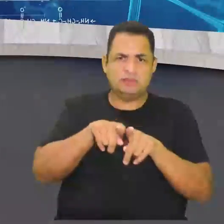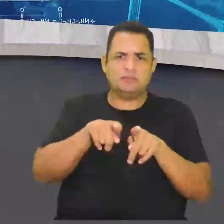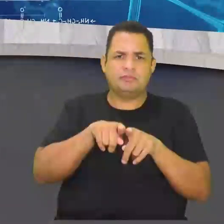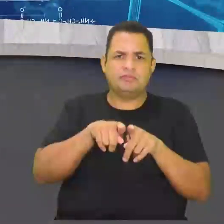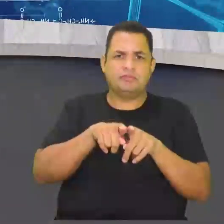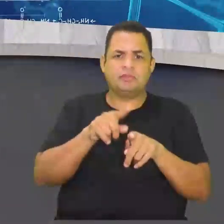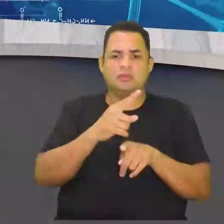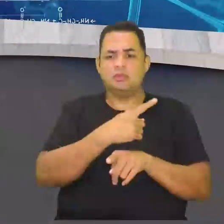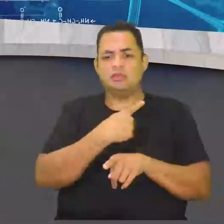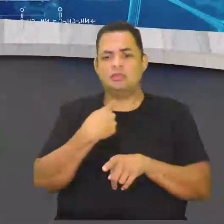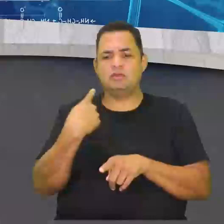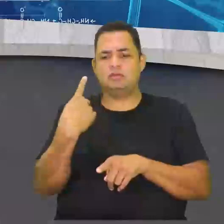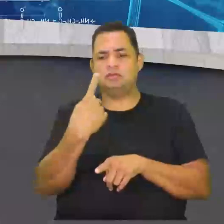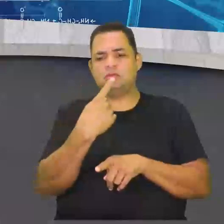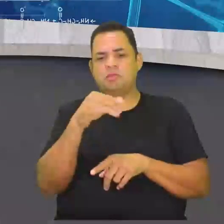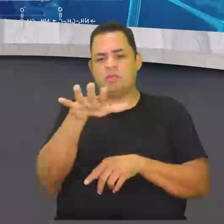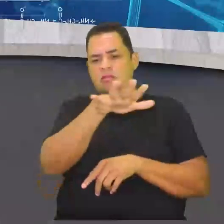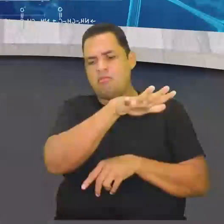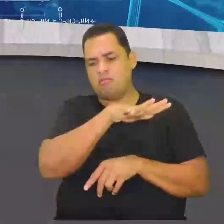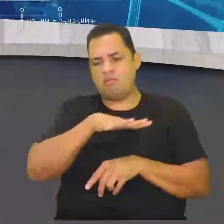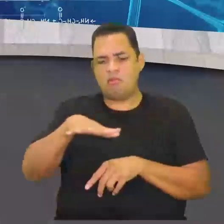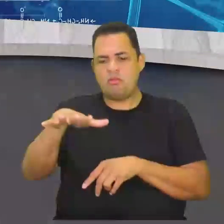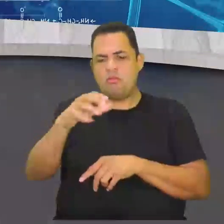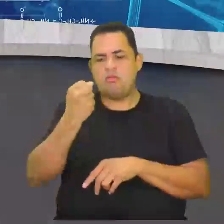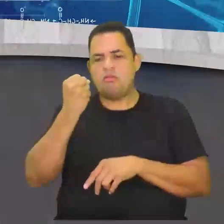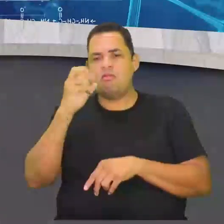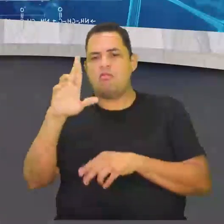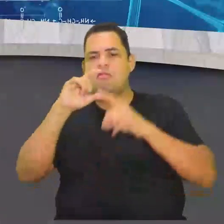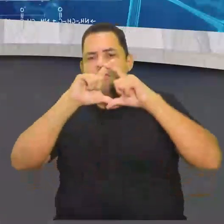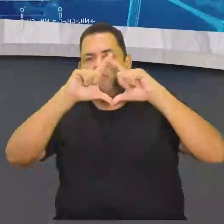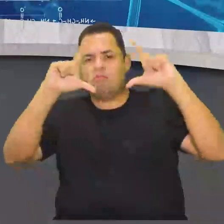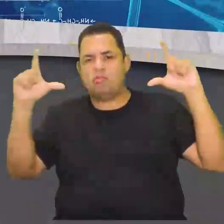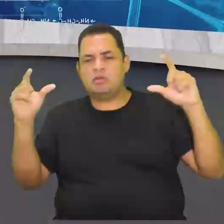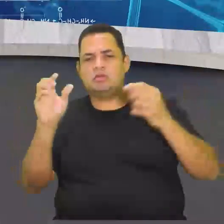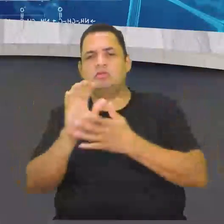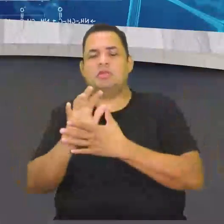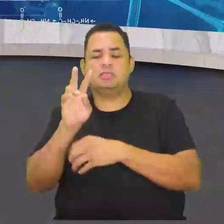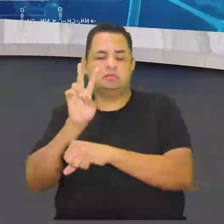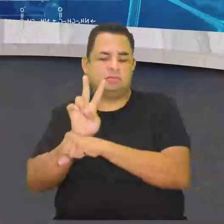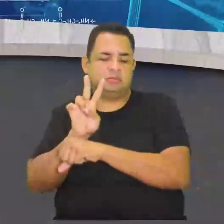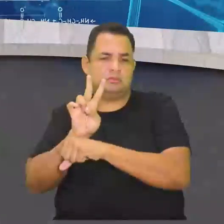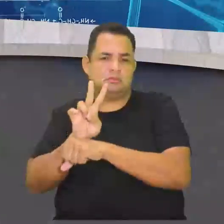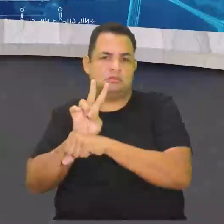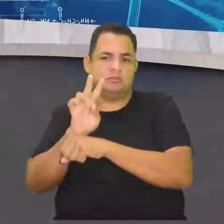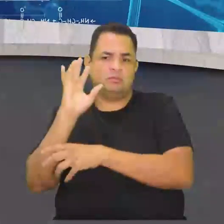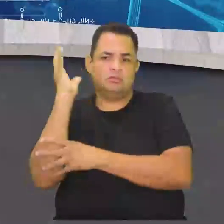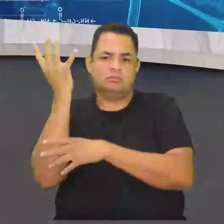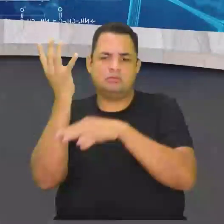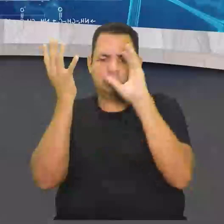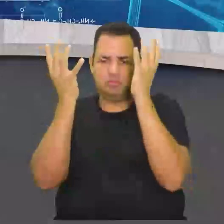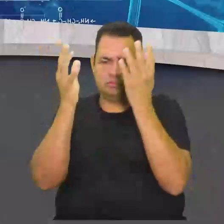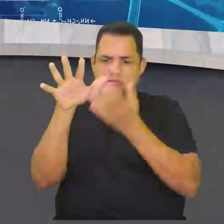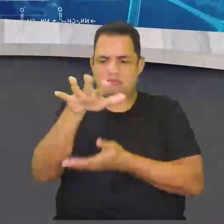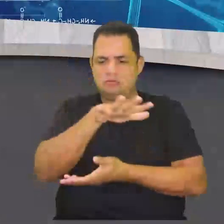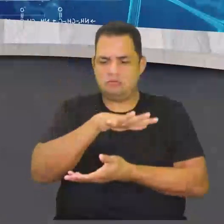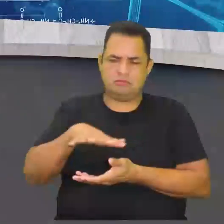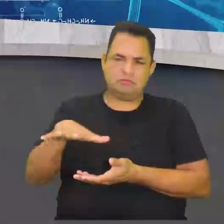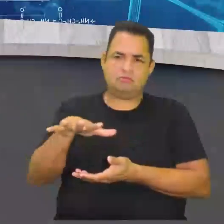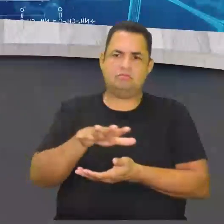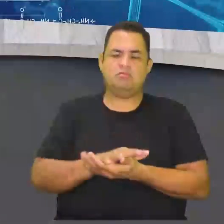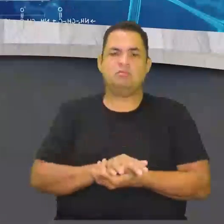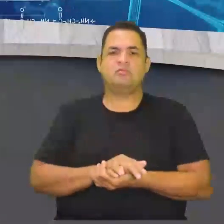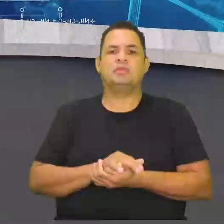com o nosso ar atmosférico, além de estar protegendo o nosso meio ambiente. E